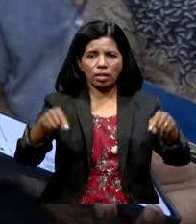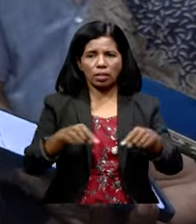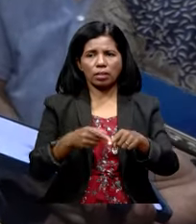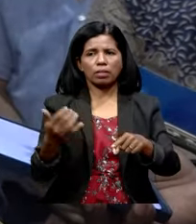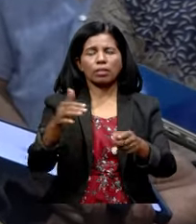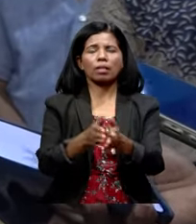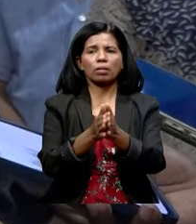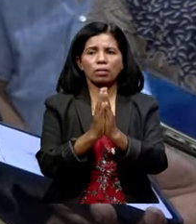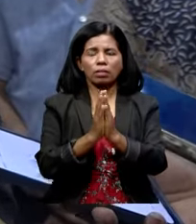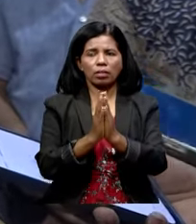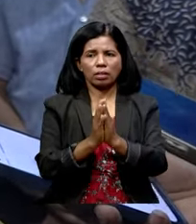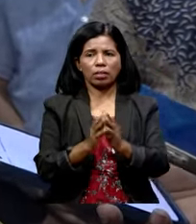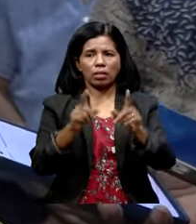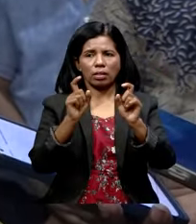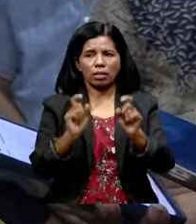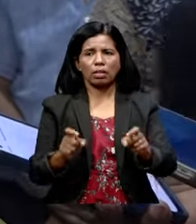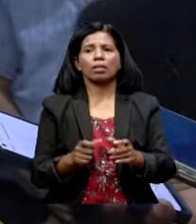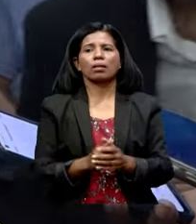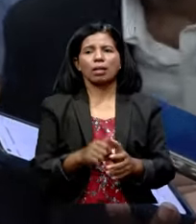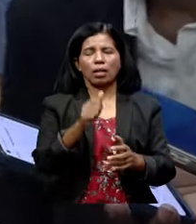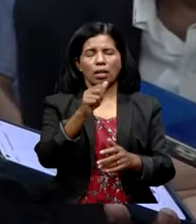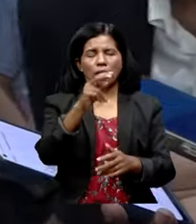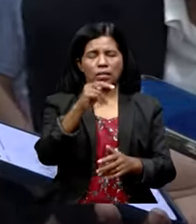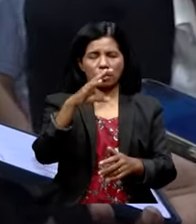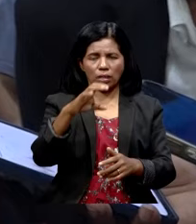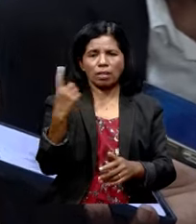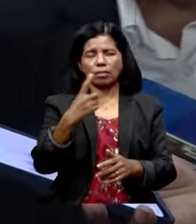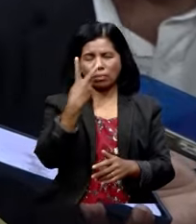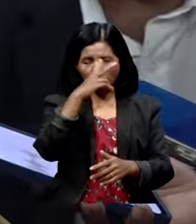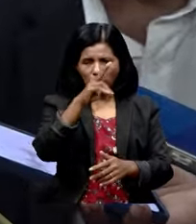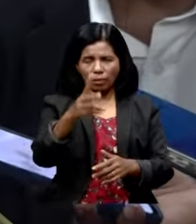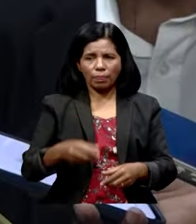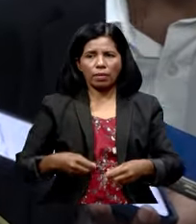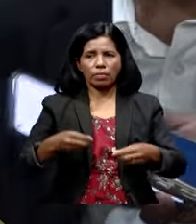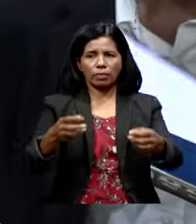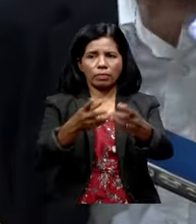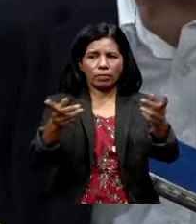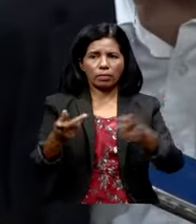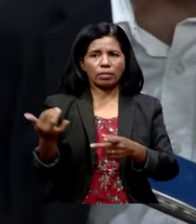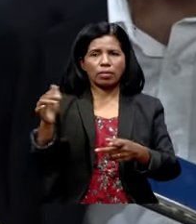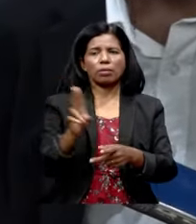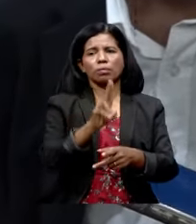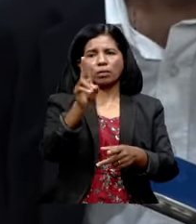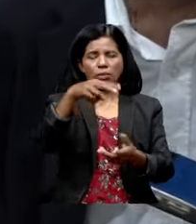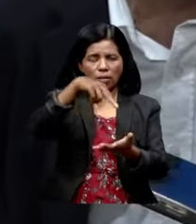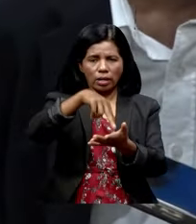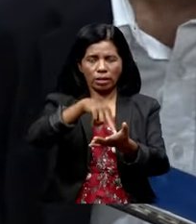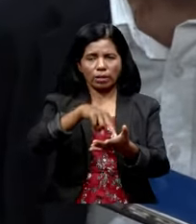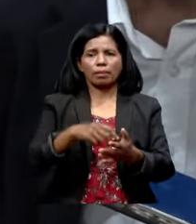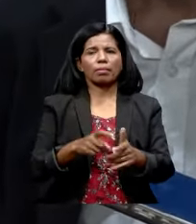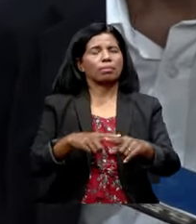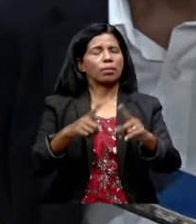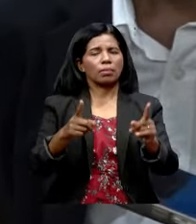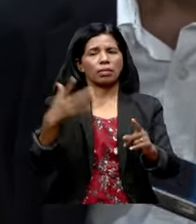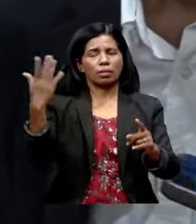sir su lolos ne kan teng ANC sempre bahare ko distance sekian mok sir autorize para tari boat ne ma idene